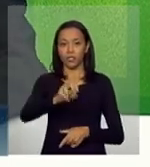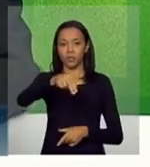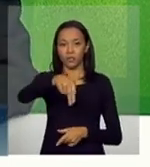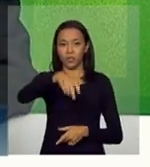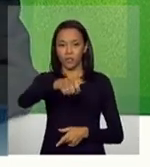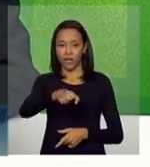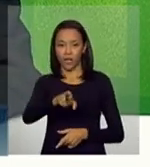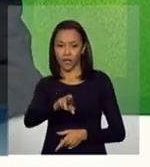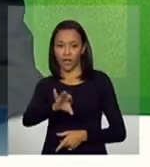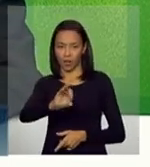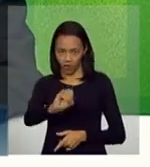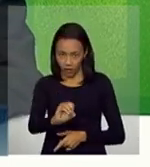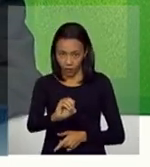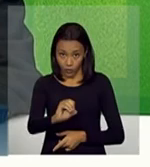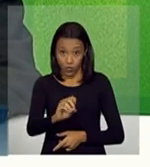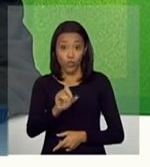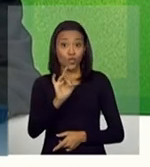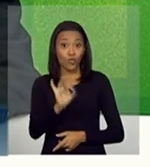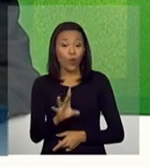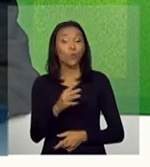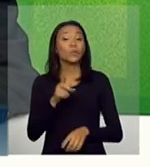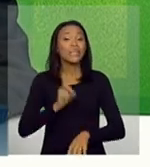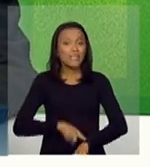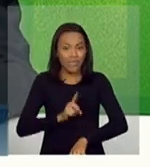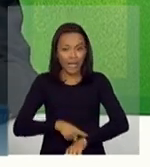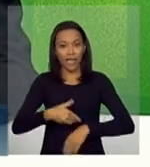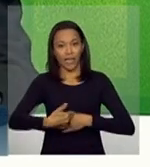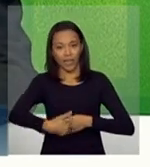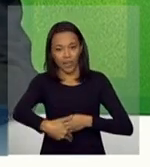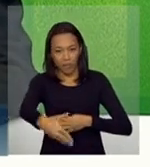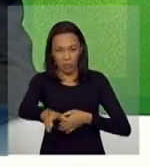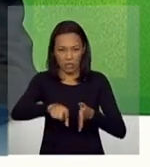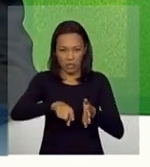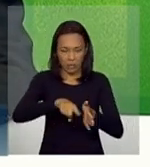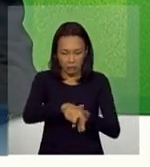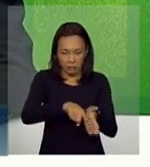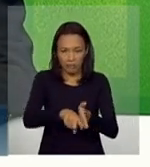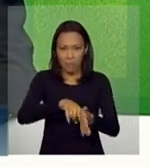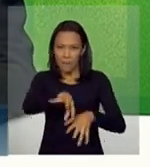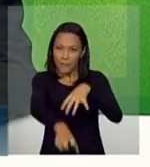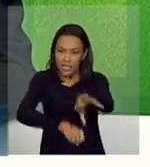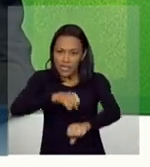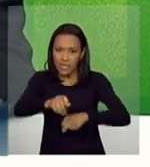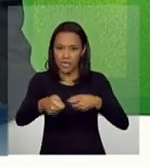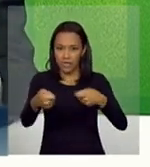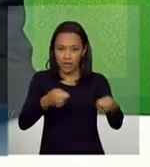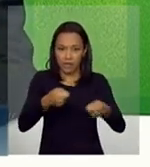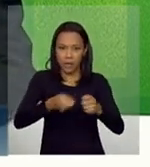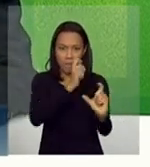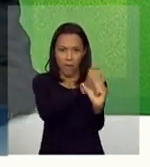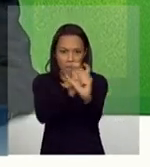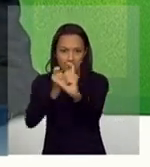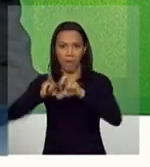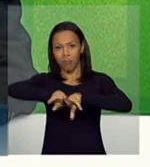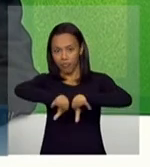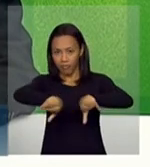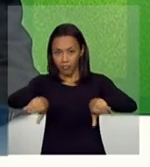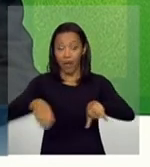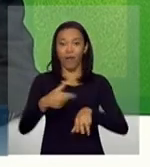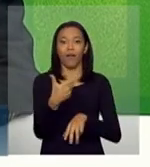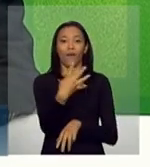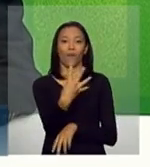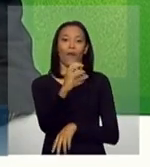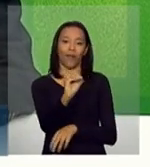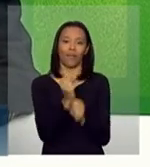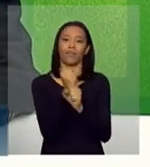Haverá um prazo de concessão de 40 anos, renováveis por mais 20, mais 20, a critério